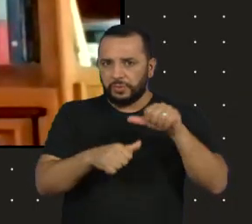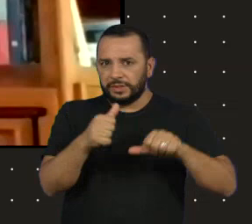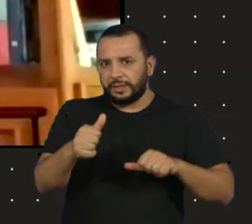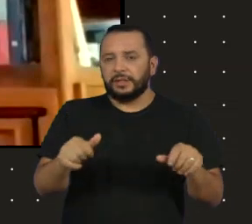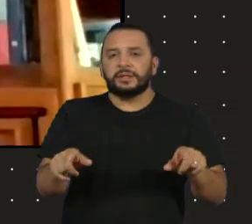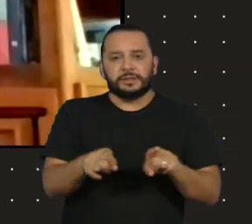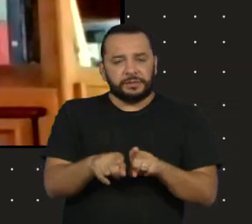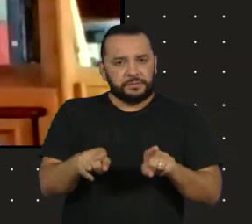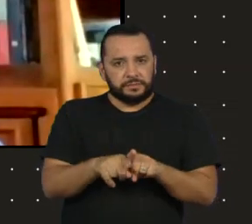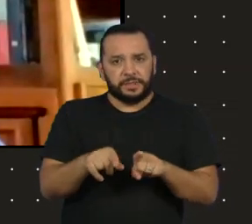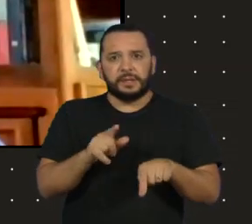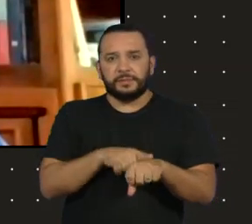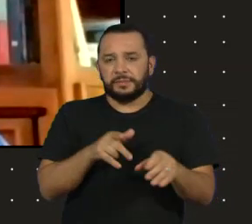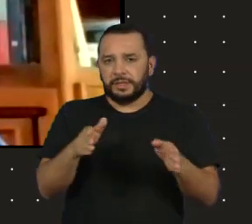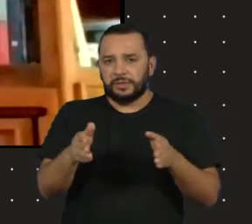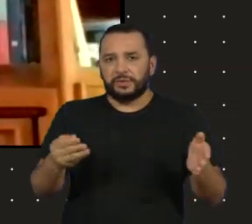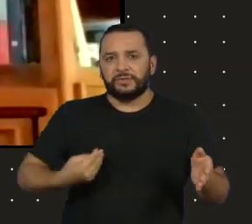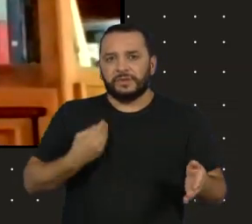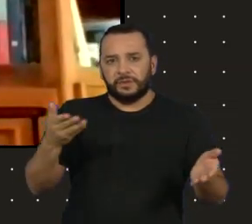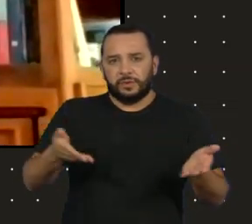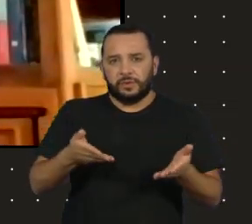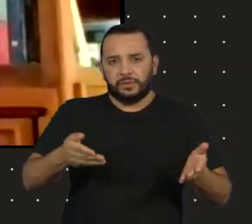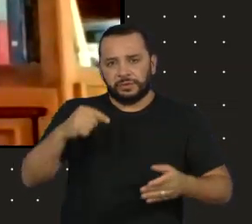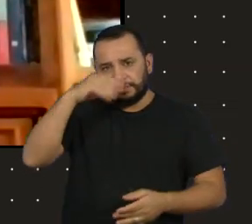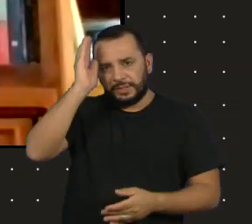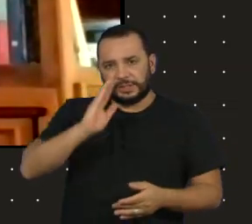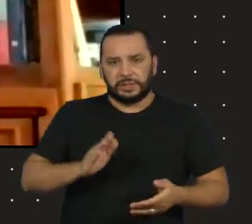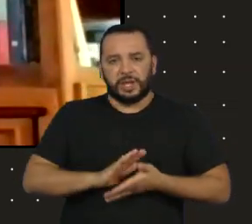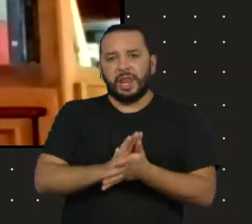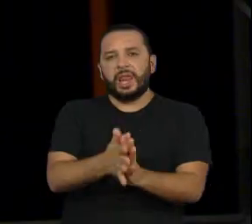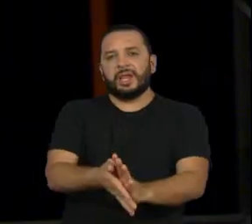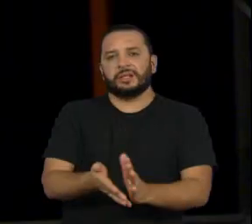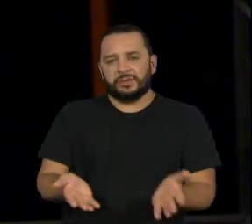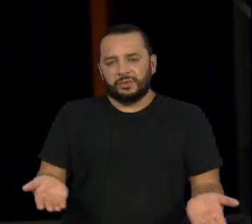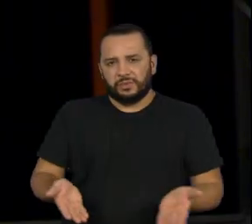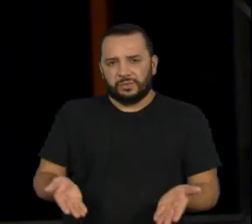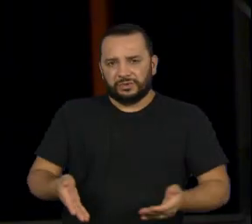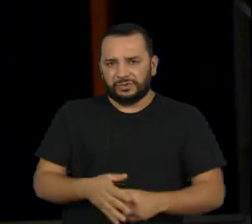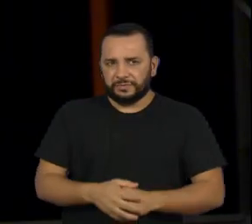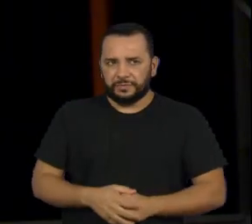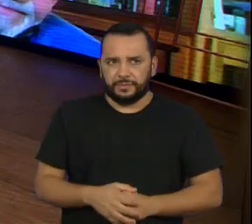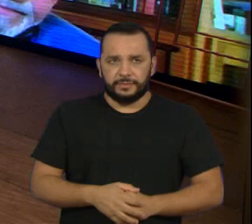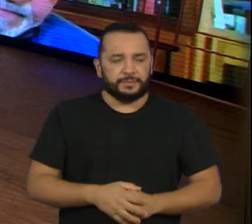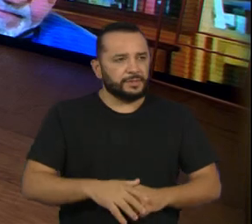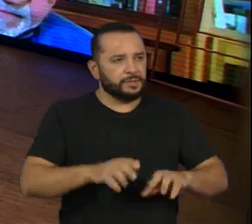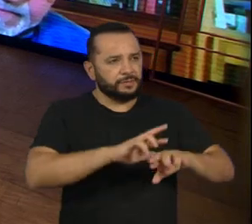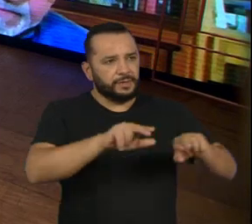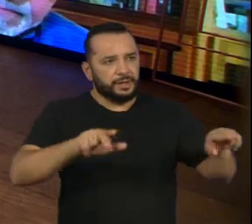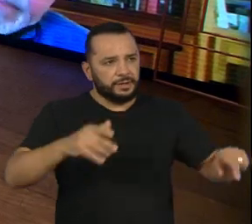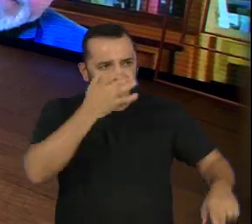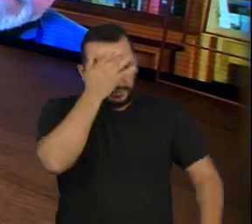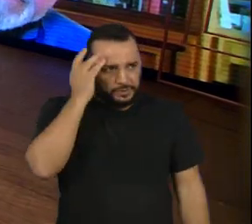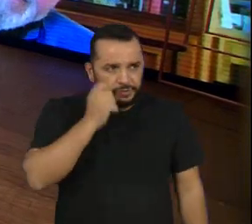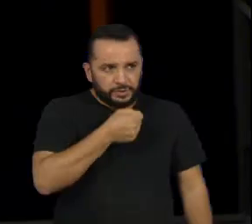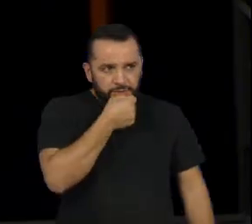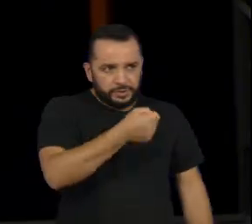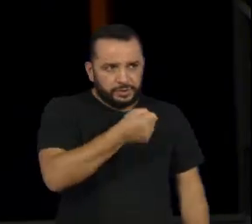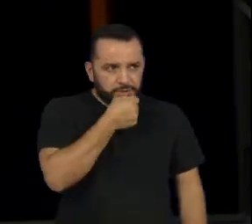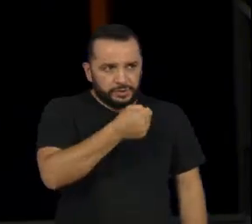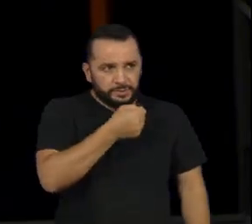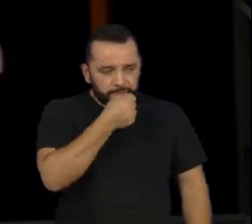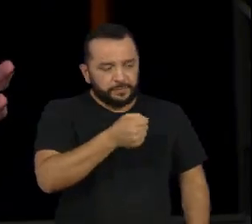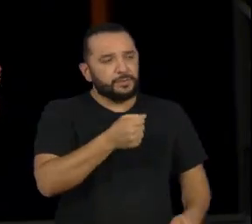da barbárie que estamos vivendo hoje nesse país. Mas, Elifas, vários jornalistas com quem